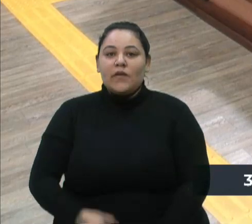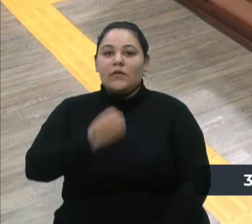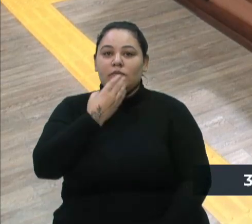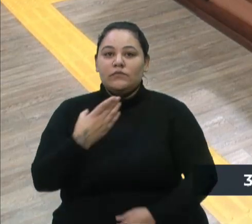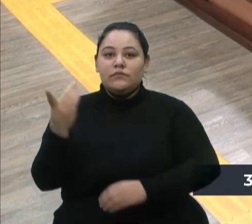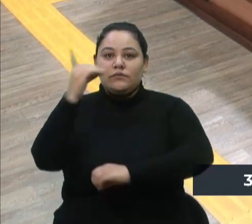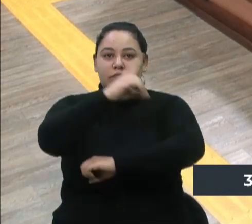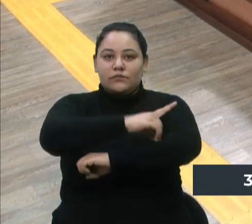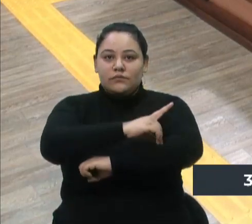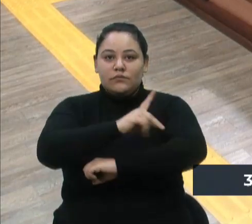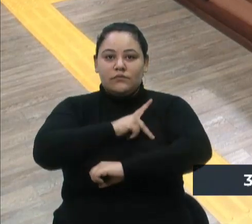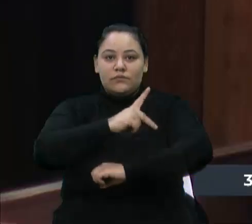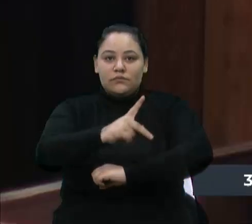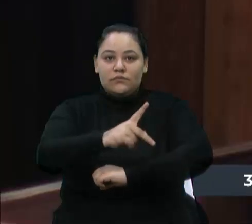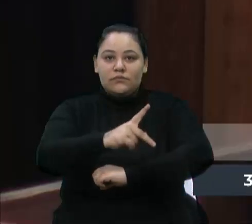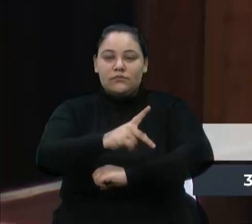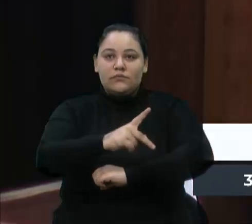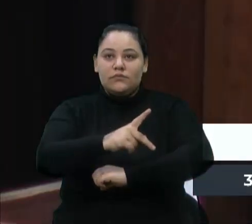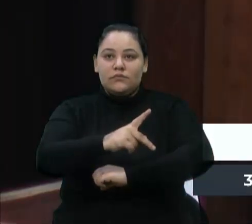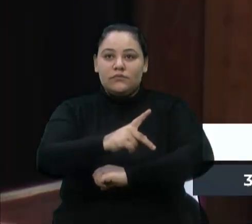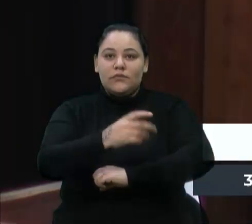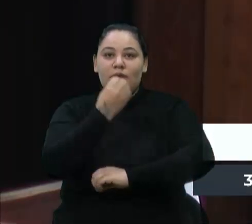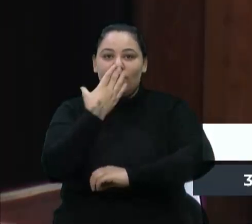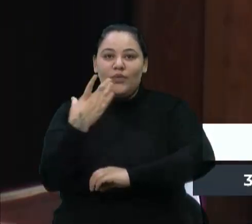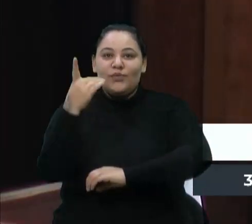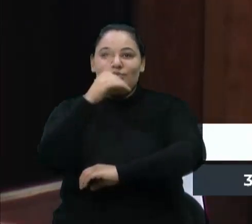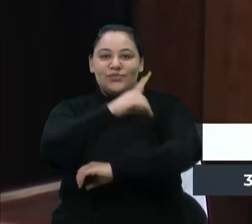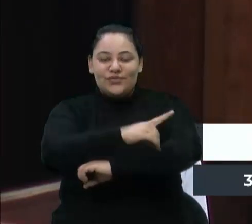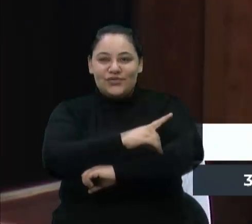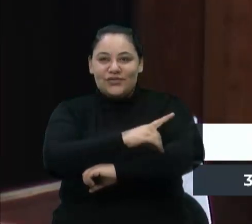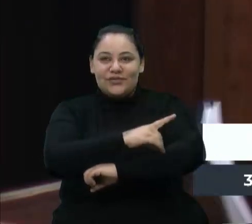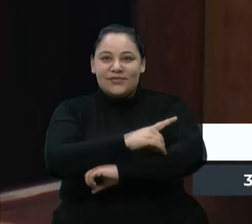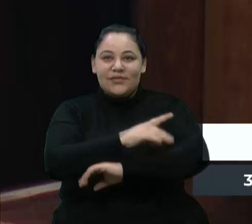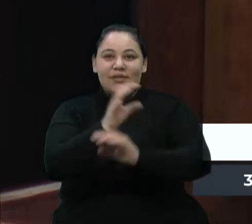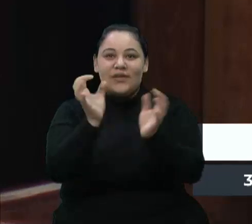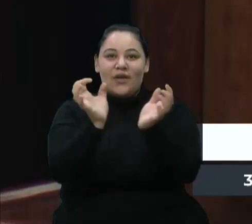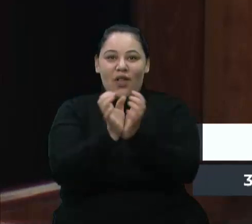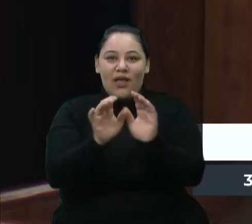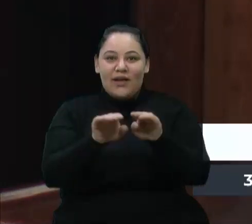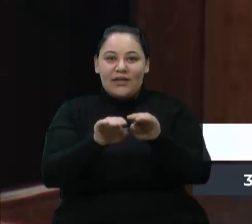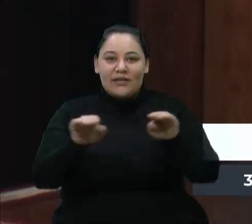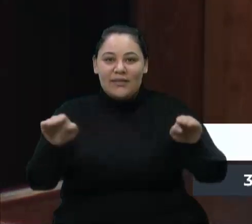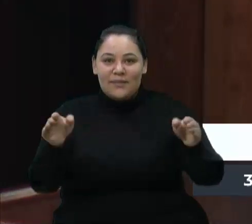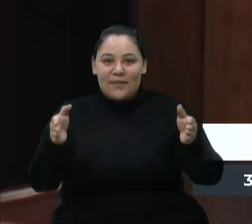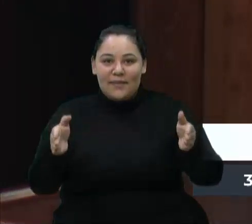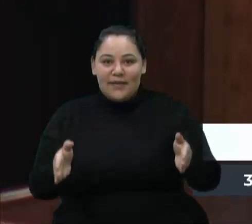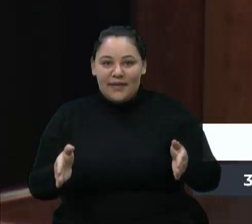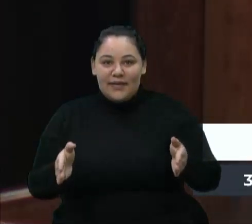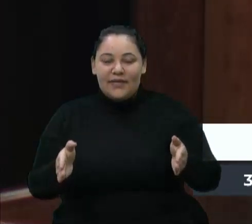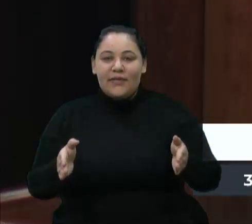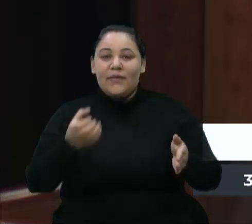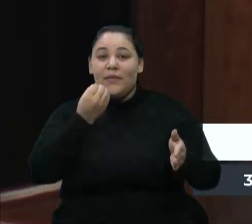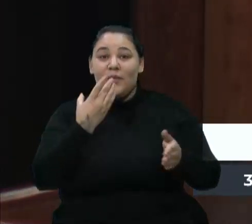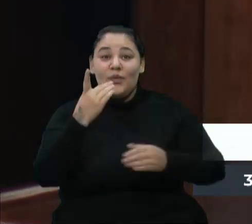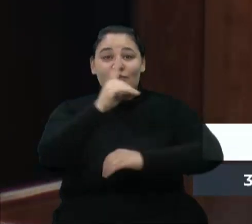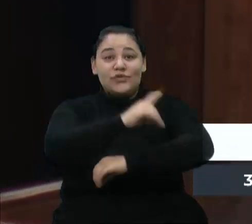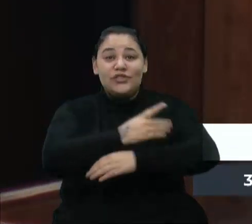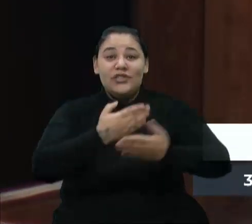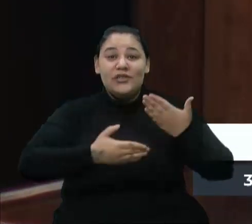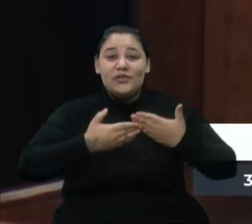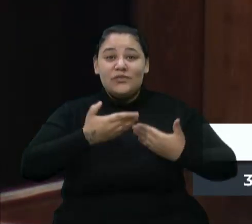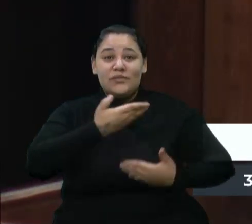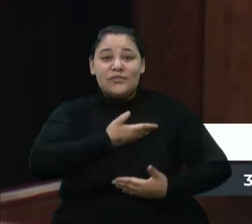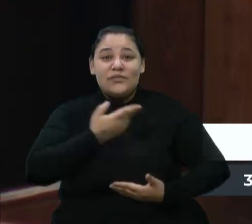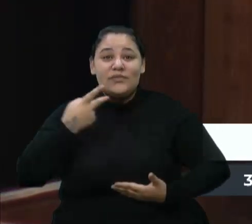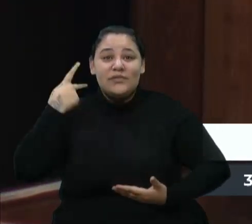Bom dia, senhor presidente, bom dia, colegas da mesa, bom dia, os amigos vereadores.